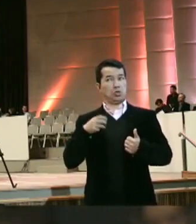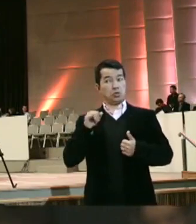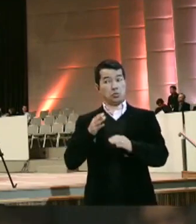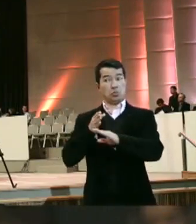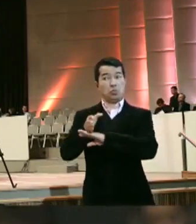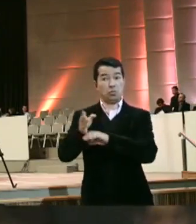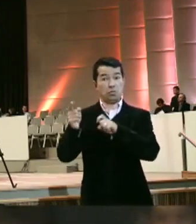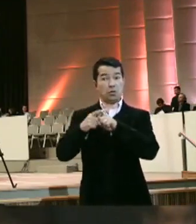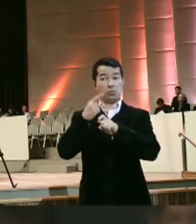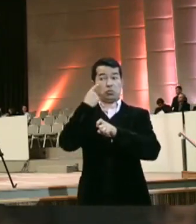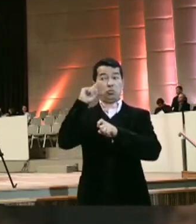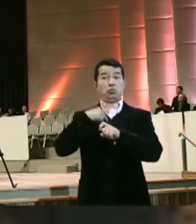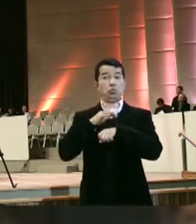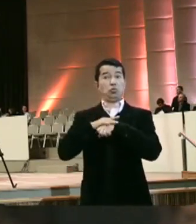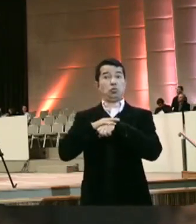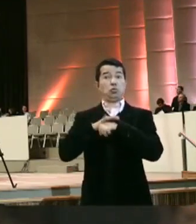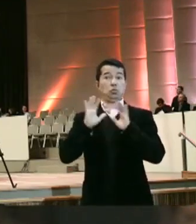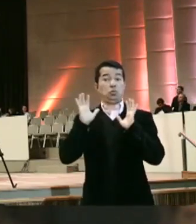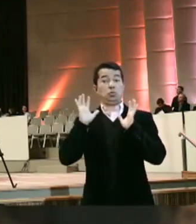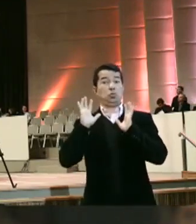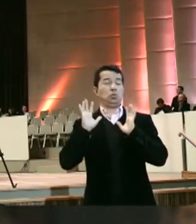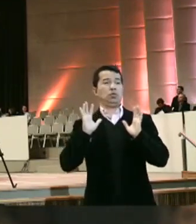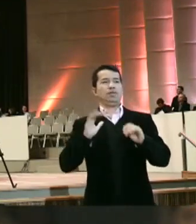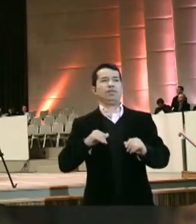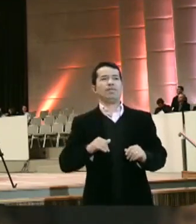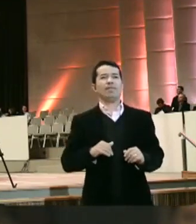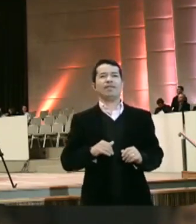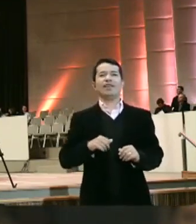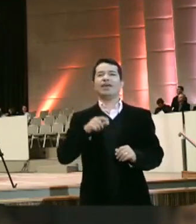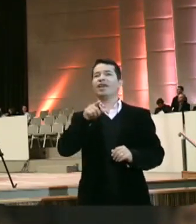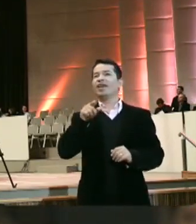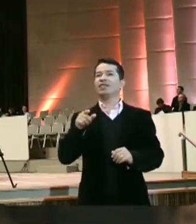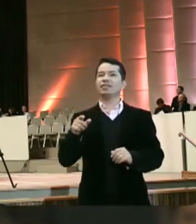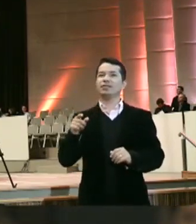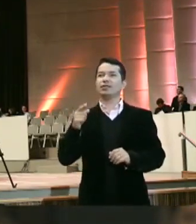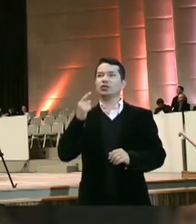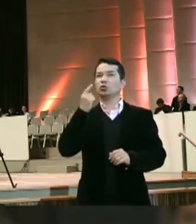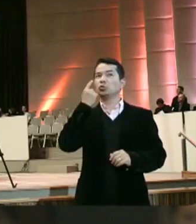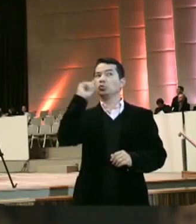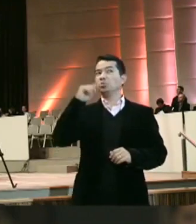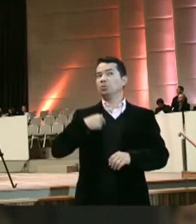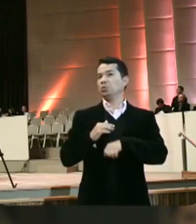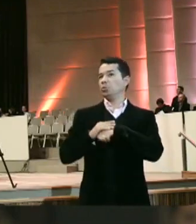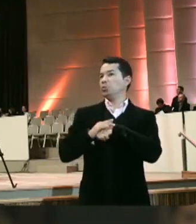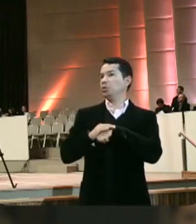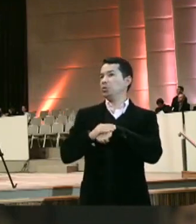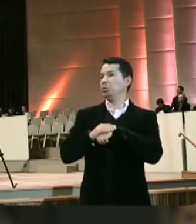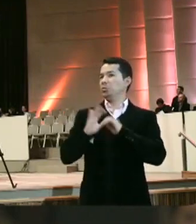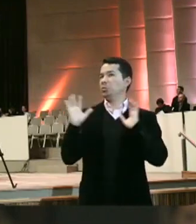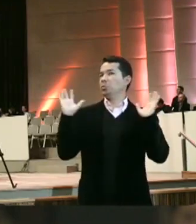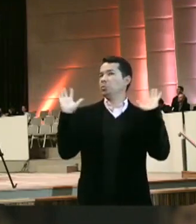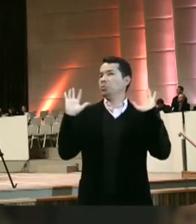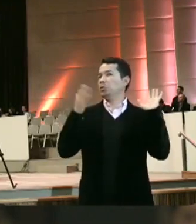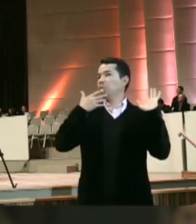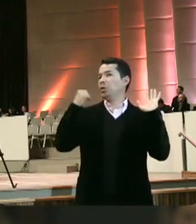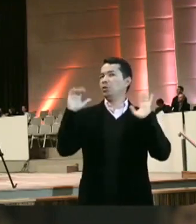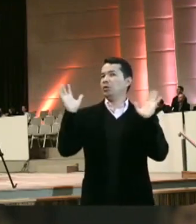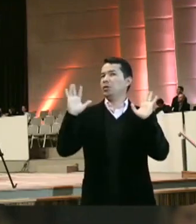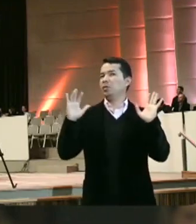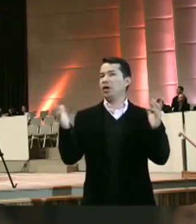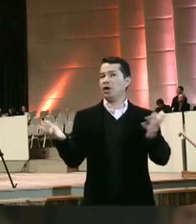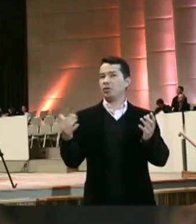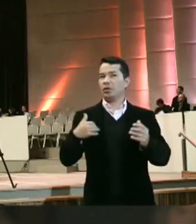Né? Dá de eu ir no médico e de repente ele faz um exame e descobre alguma coisa, pelo menos eu